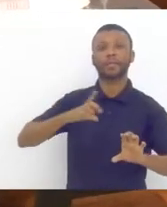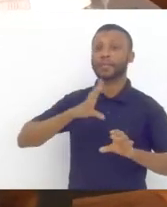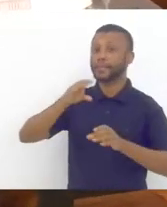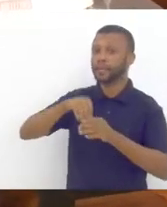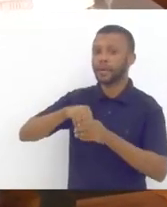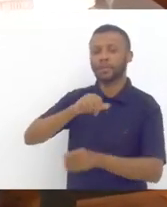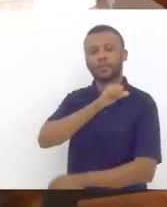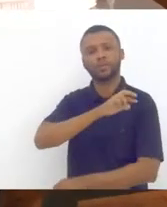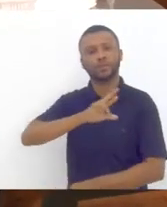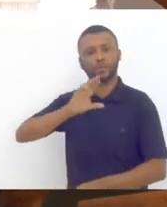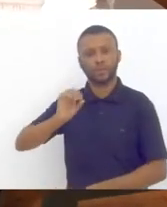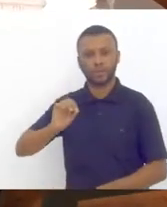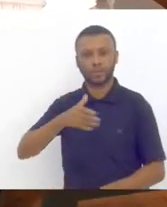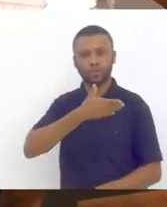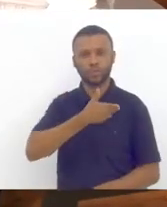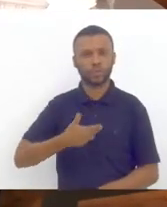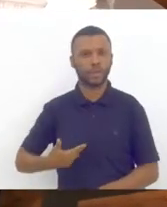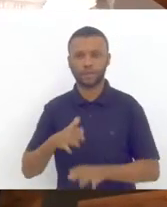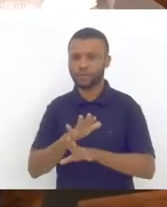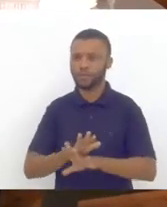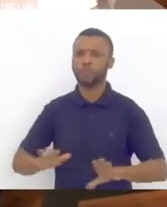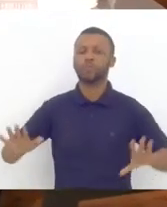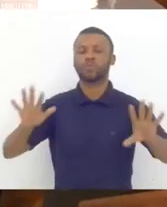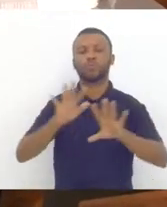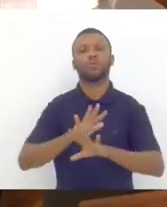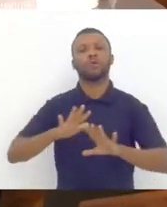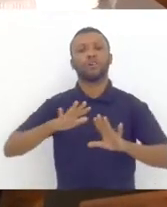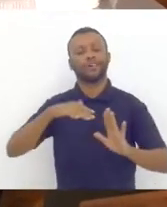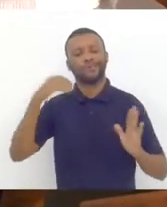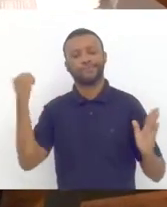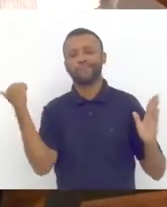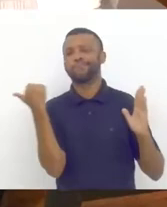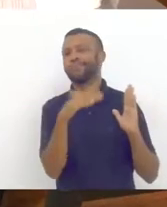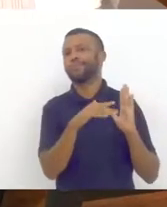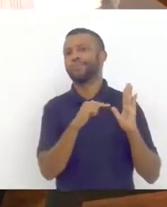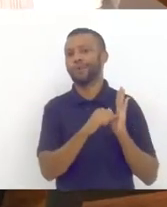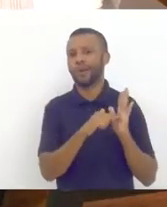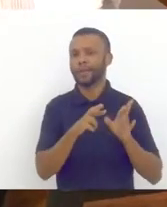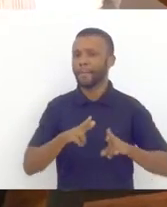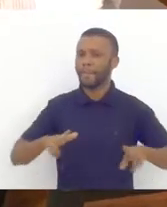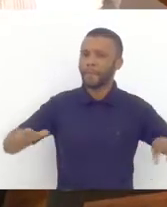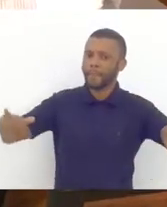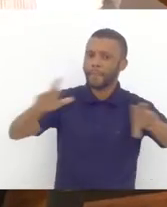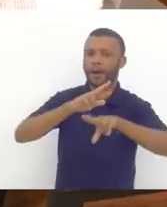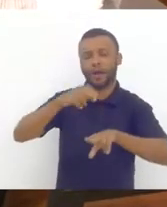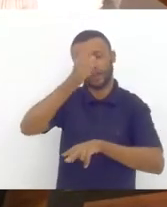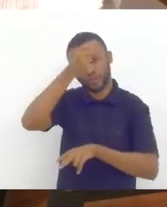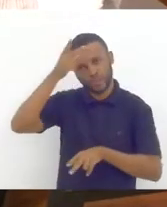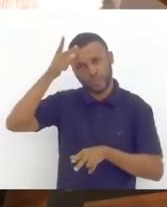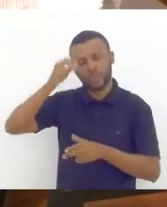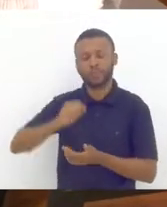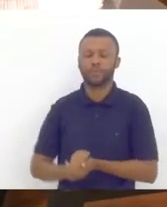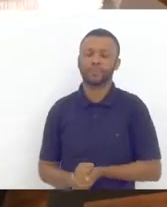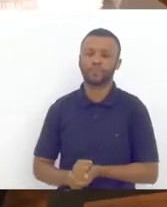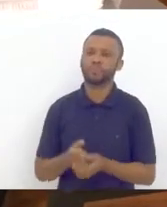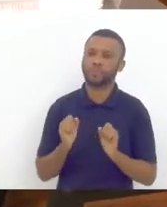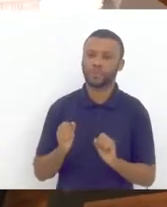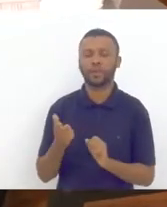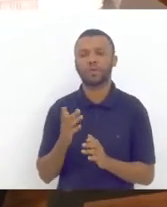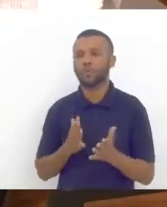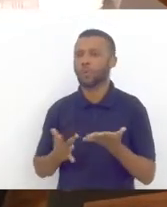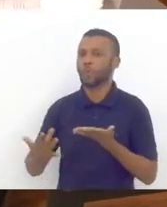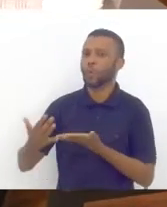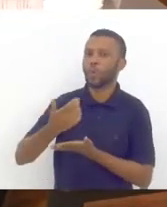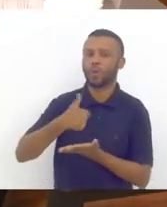Janeiro. E desrespeitando essas diferenças dos nossos municípios, sejam eles com arrecadação maior ou